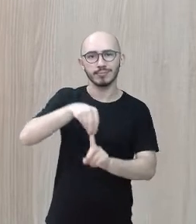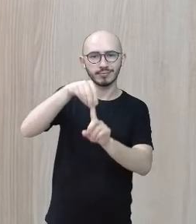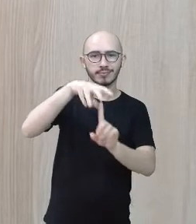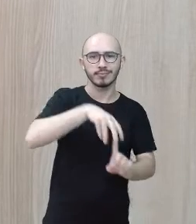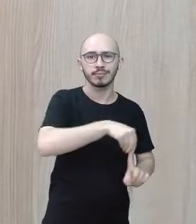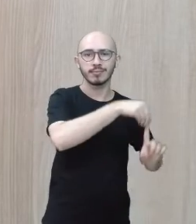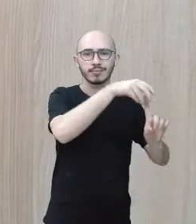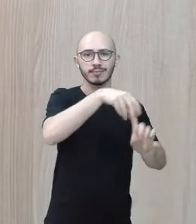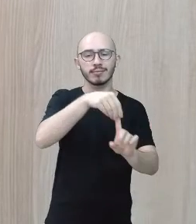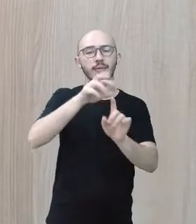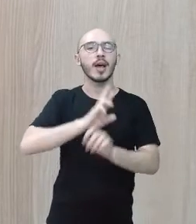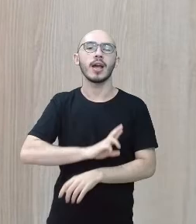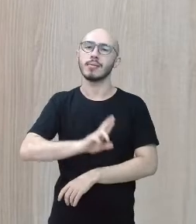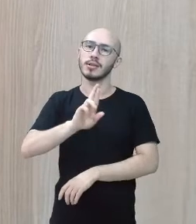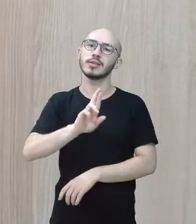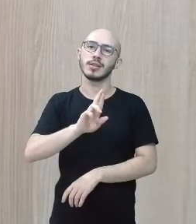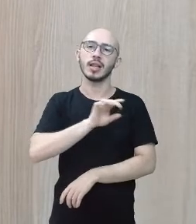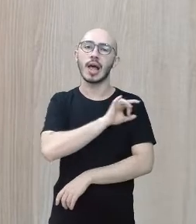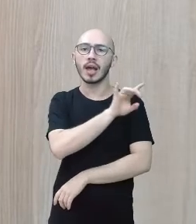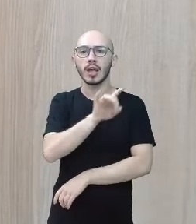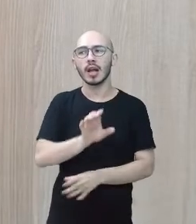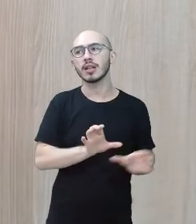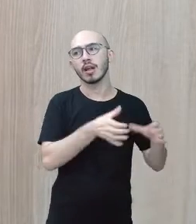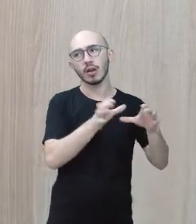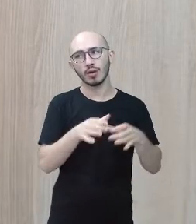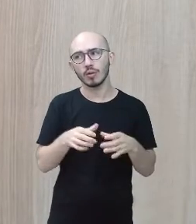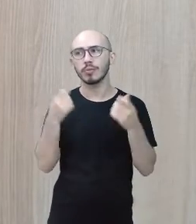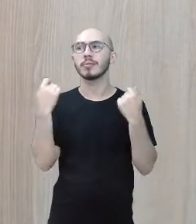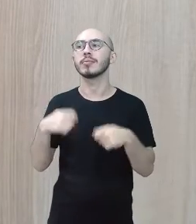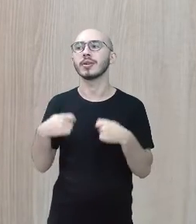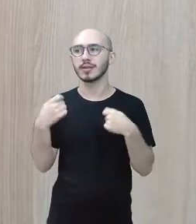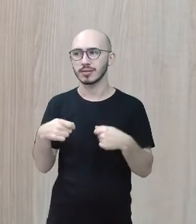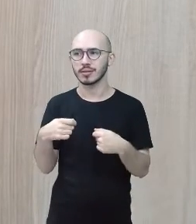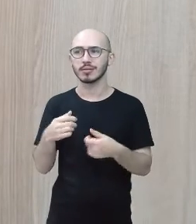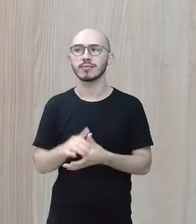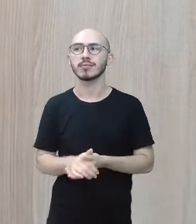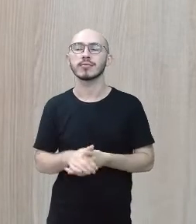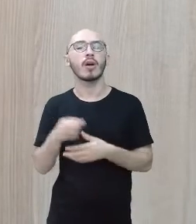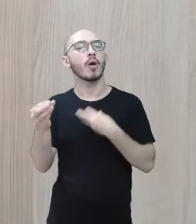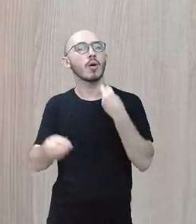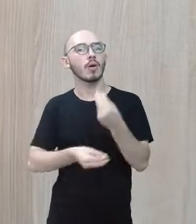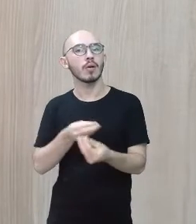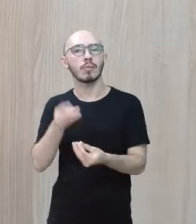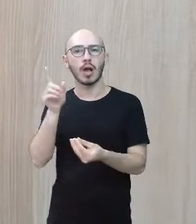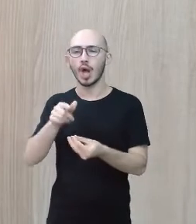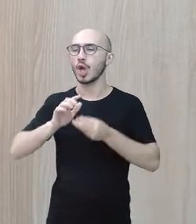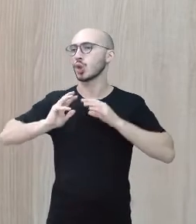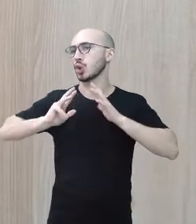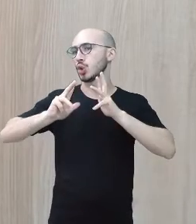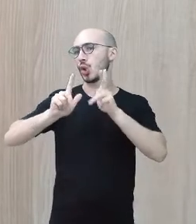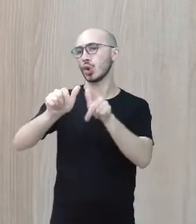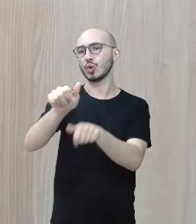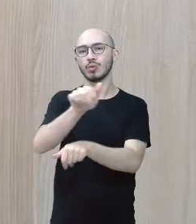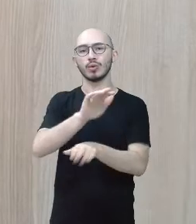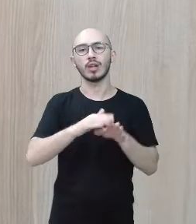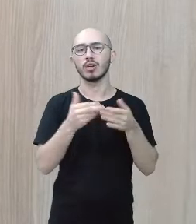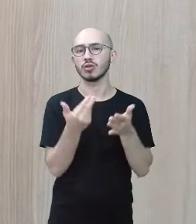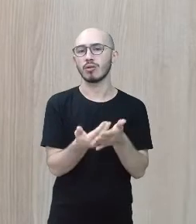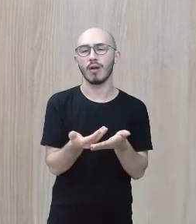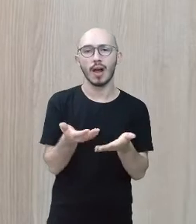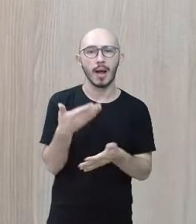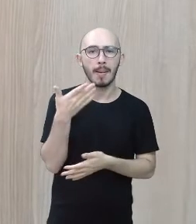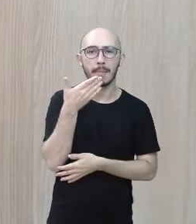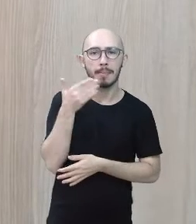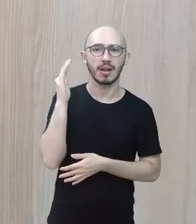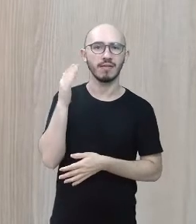por pizza, por exemplo, certo? E aí você pode chegar à conclusão de dizer, todo mundo da escola aqui prefere